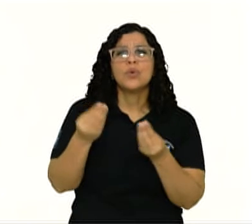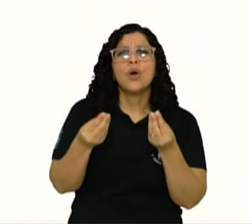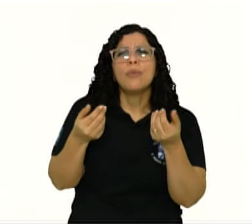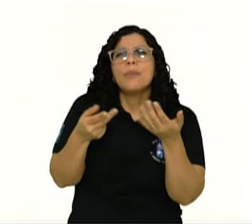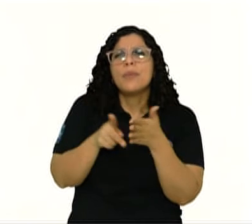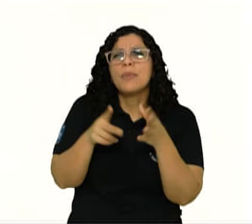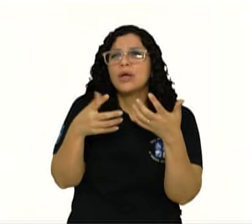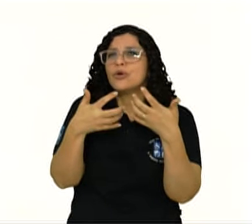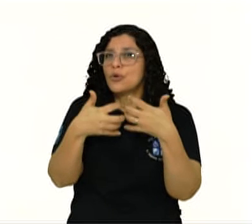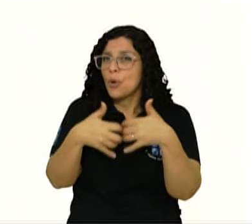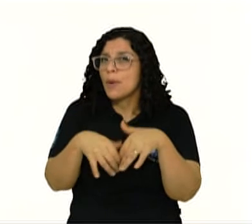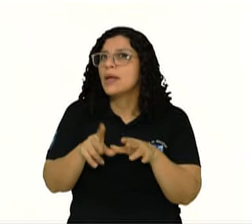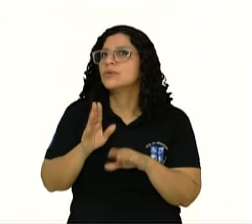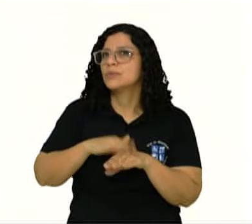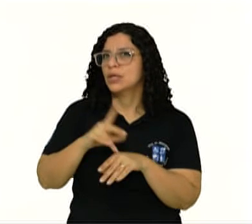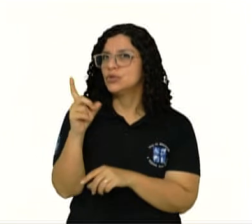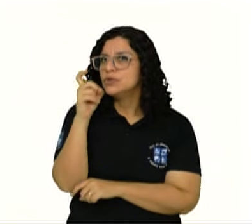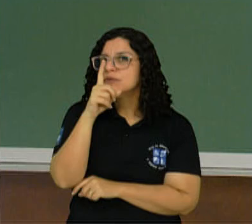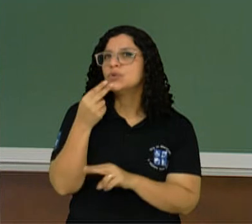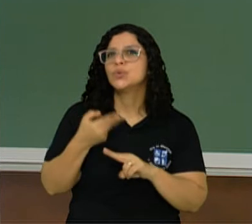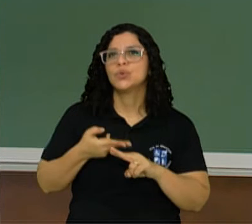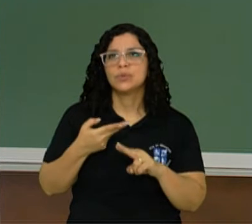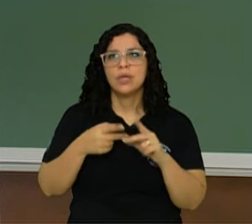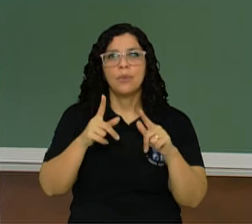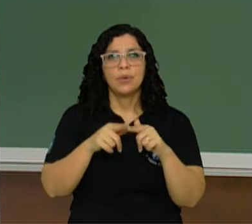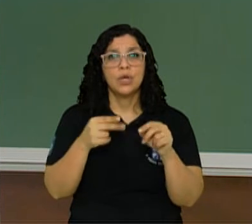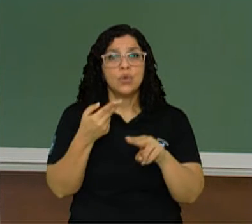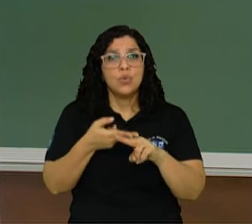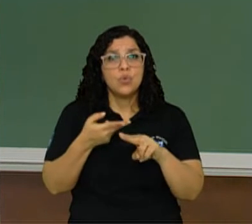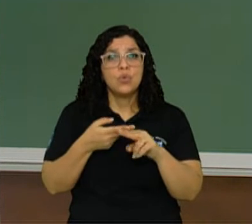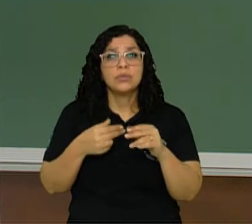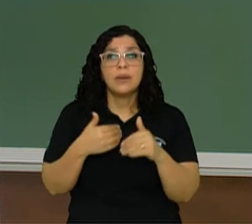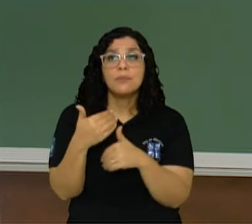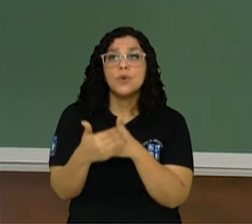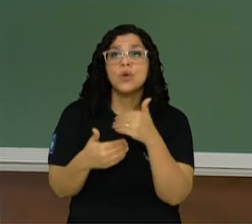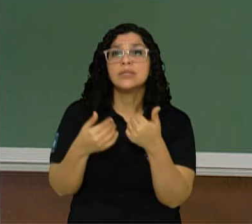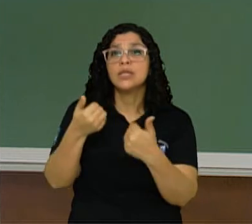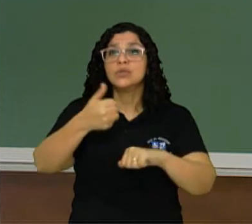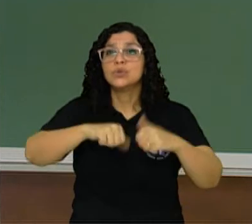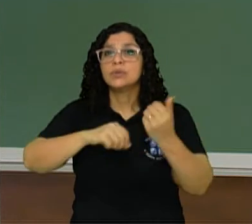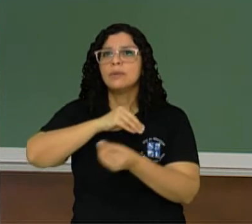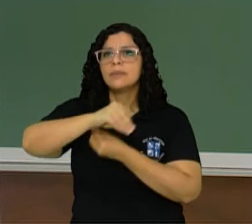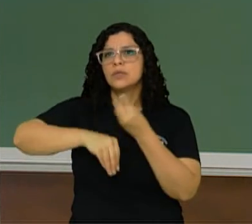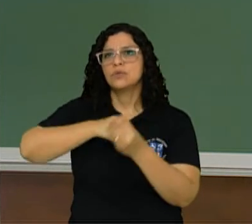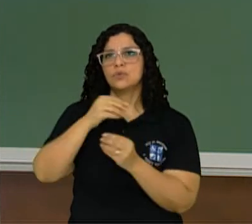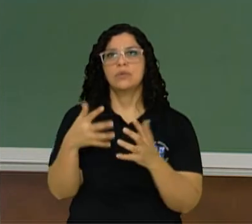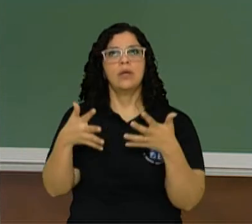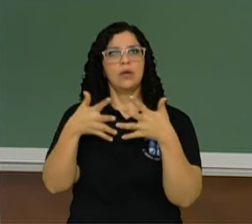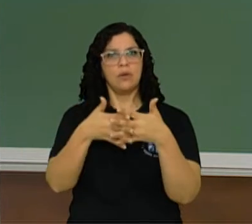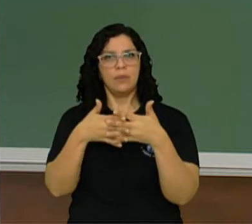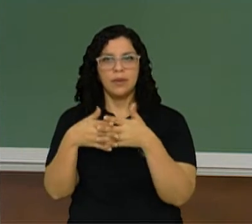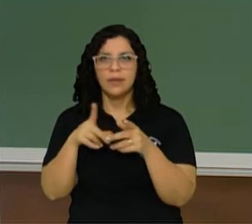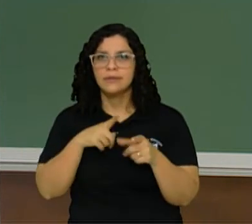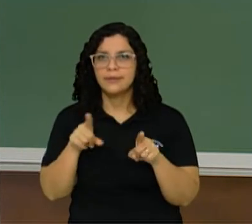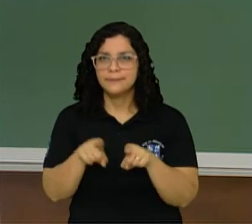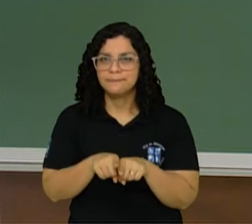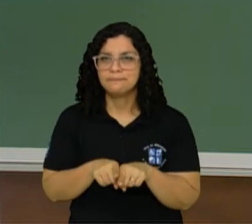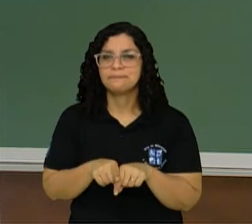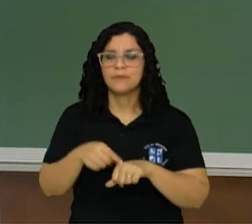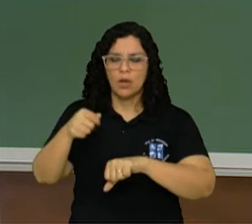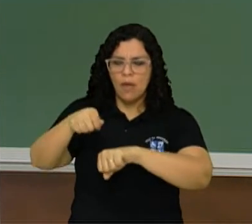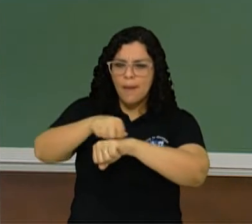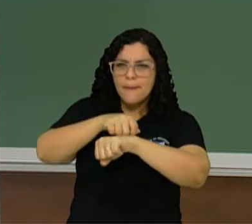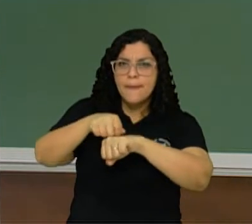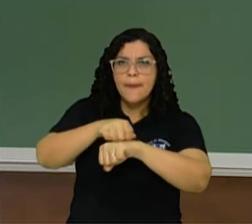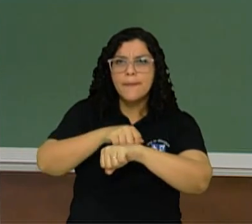uma complexidade um pouco maior, porque ela utiliza de processos químicos um pouco mais complexos. Tá? Então ela utiliza